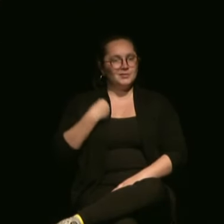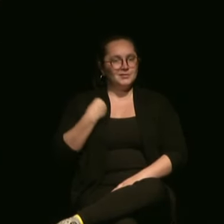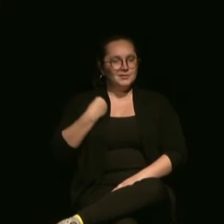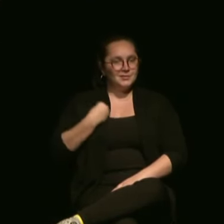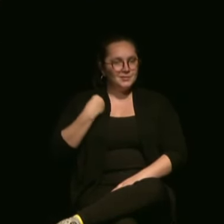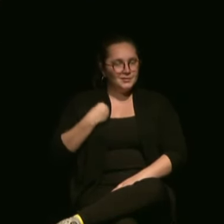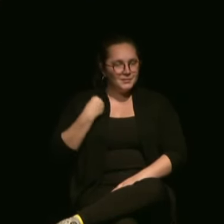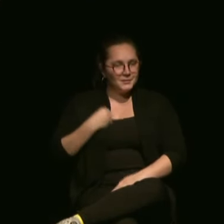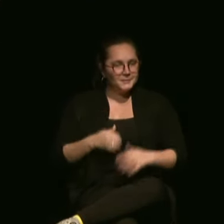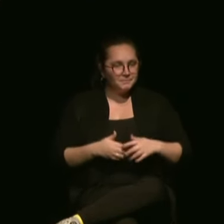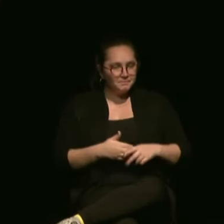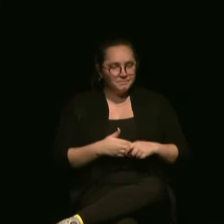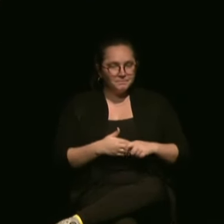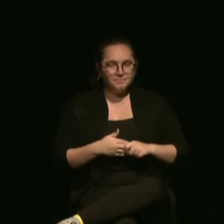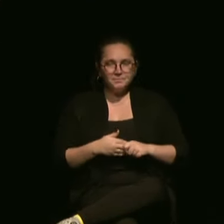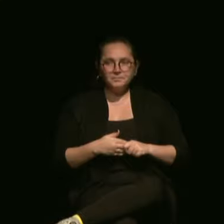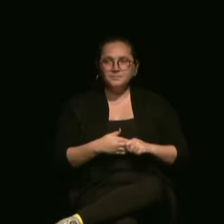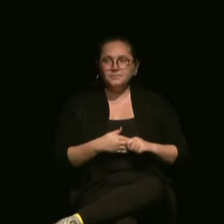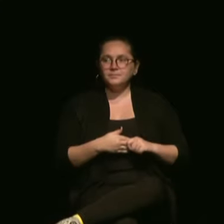Isso